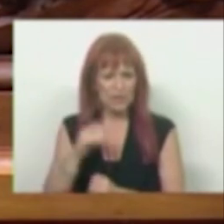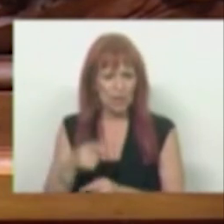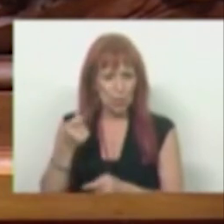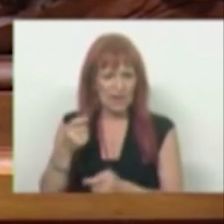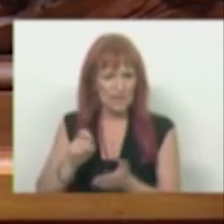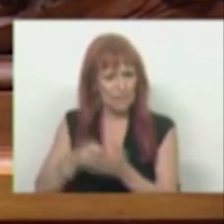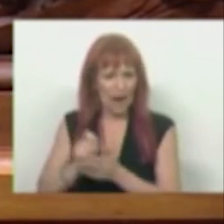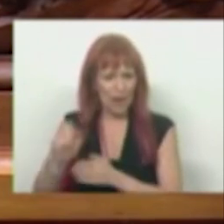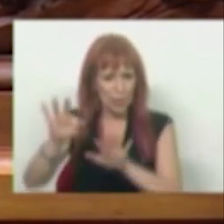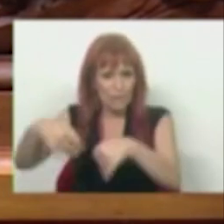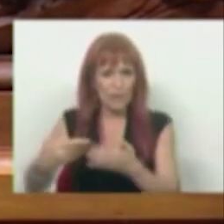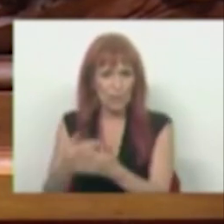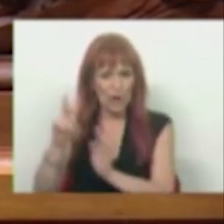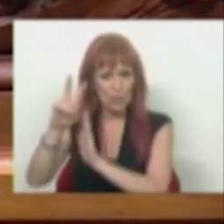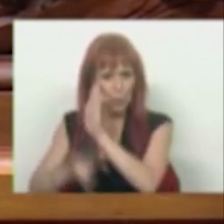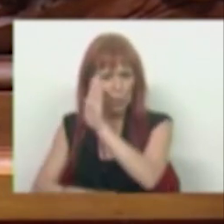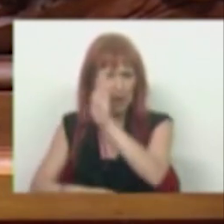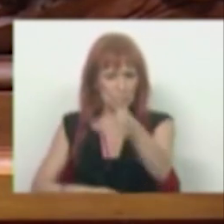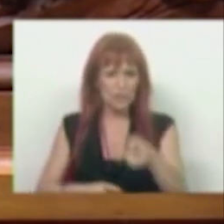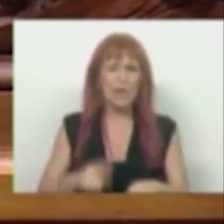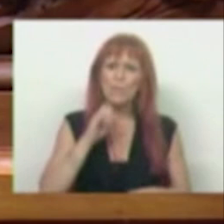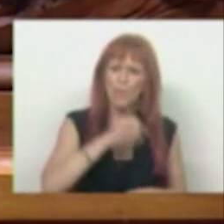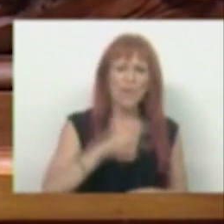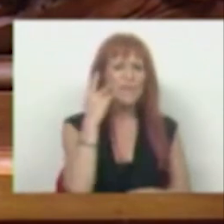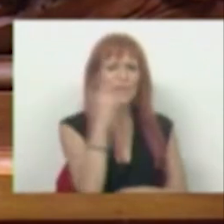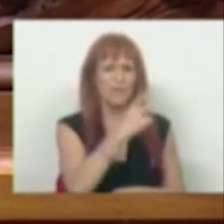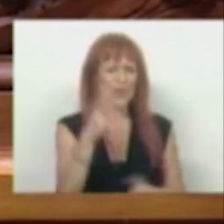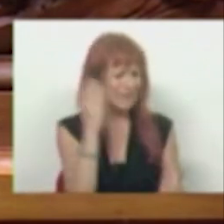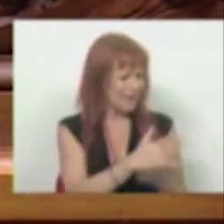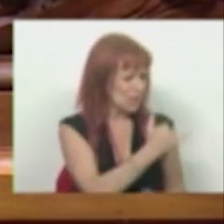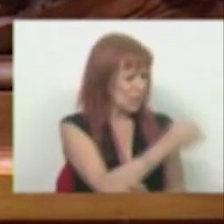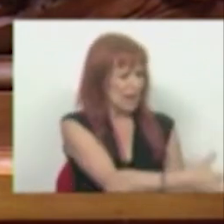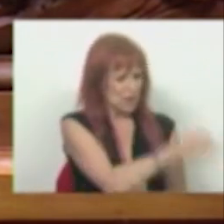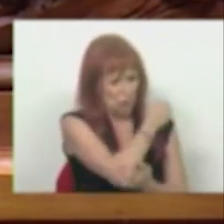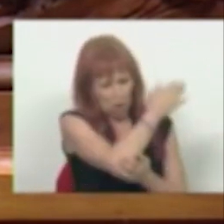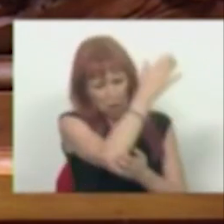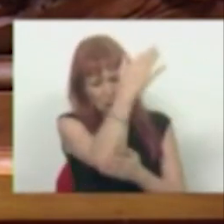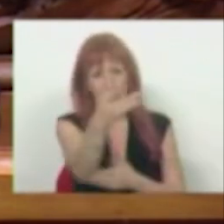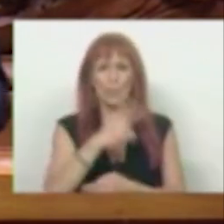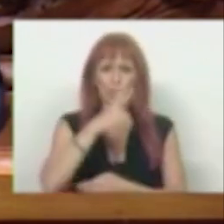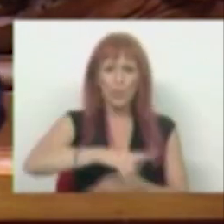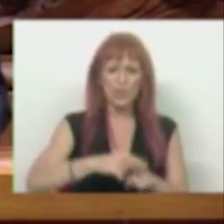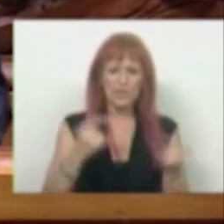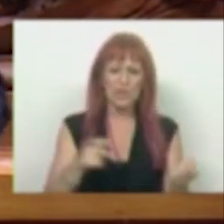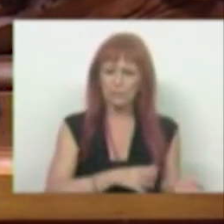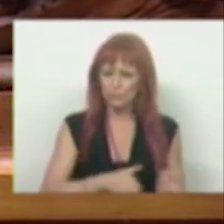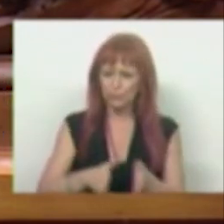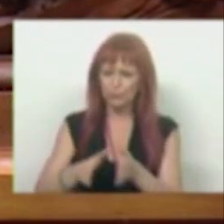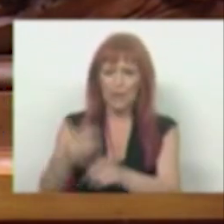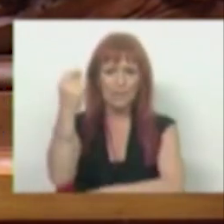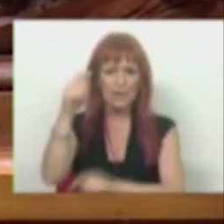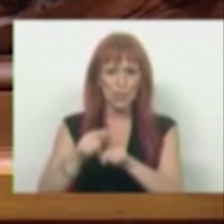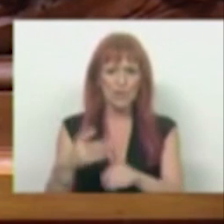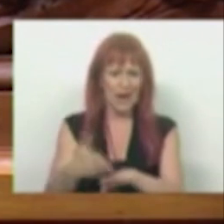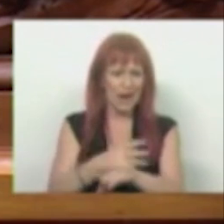preço final no mercado regulado. E podemos observar que desde 2018, que Portugal tem uma trajetória de preços antes